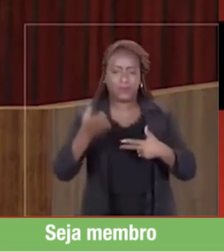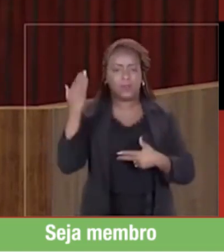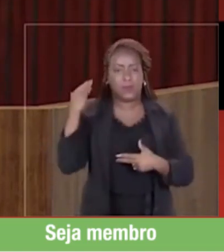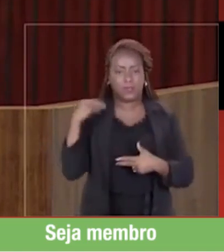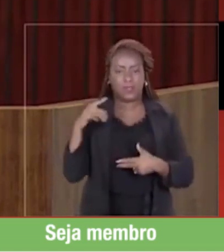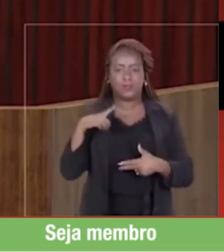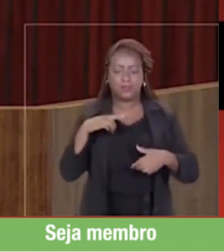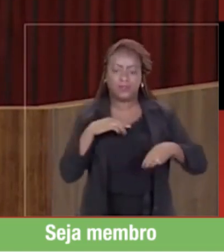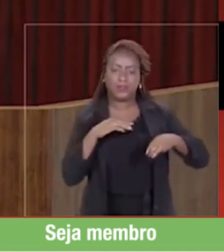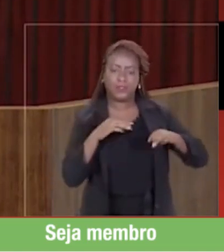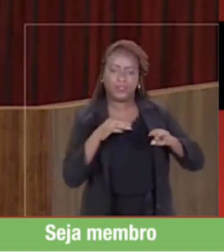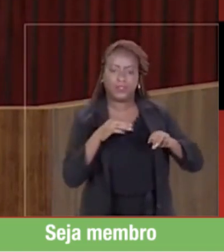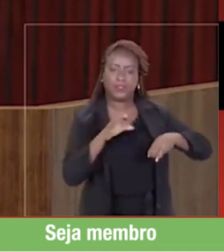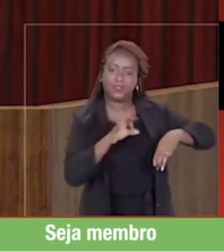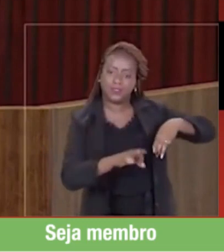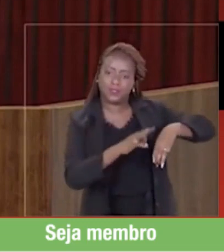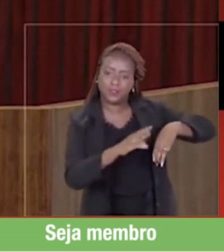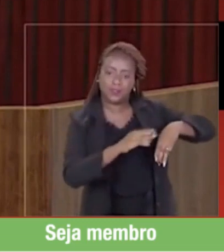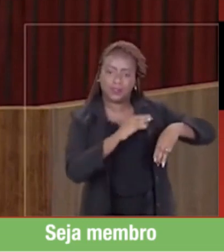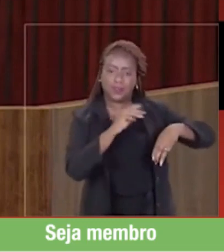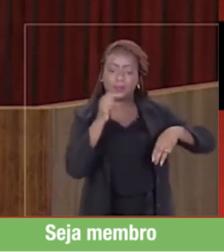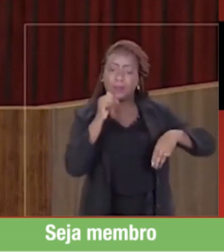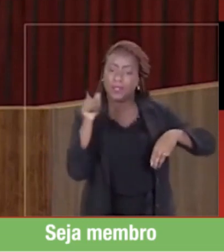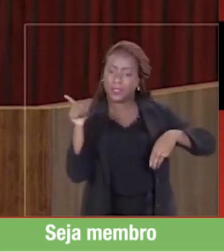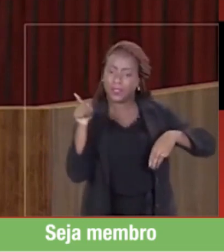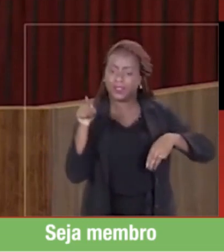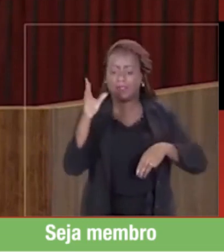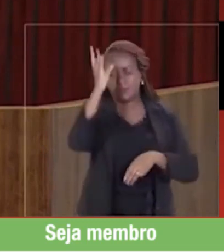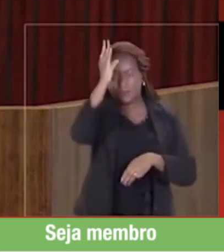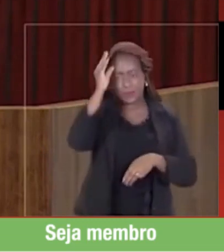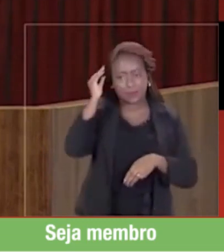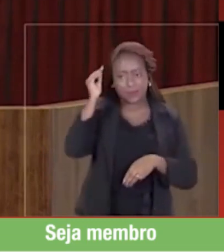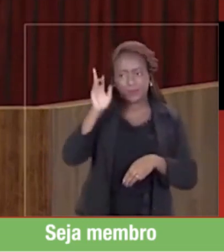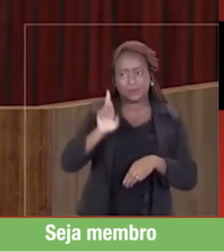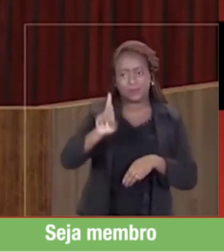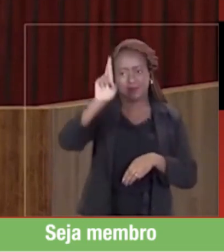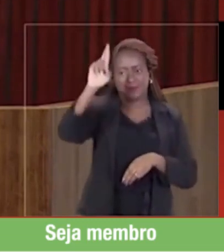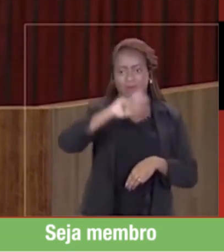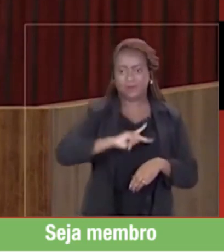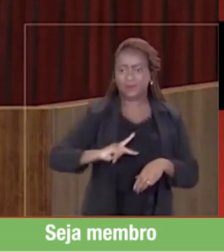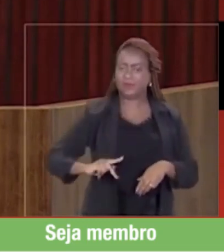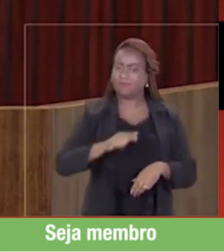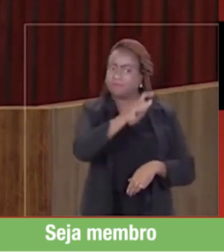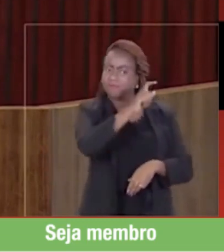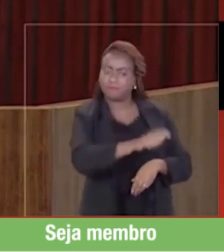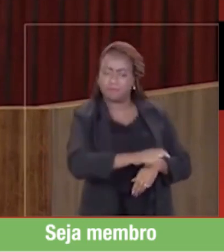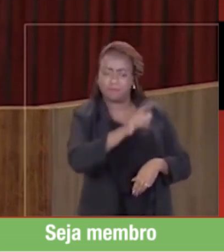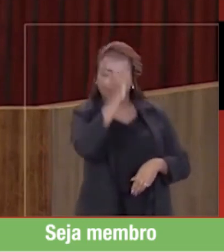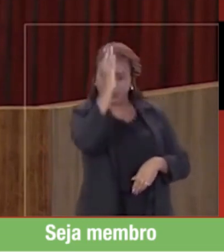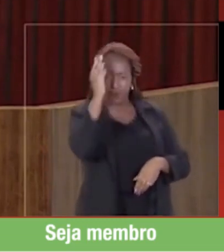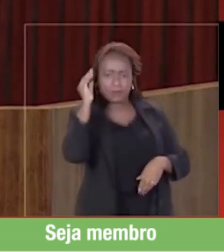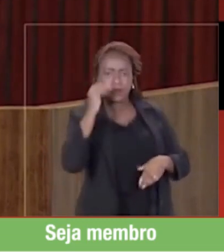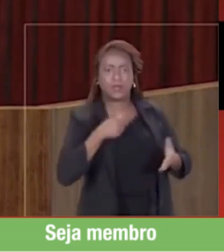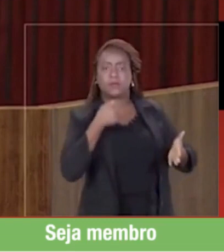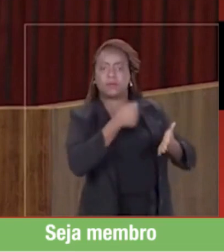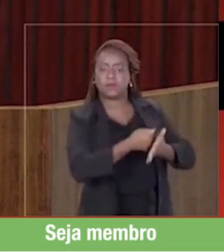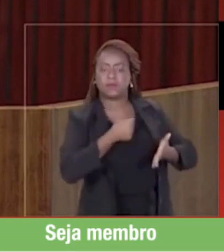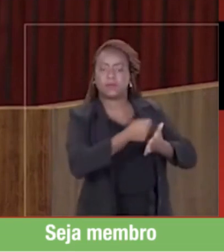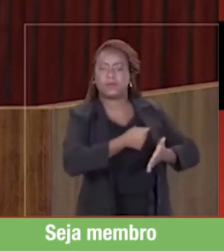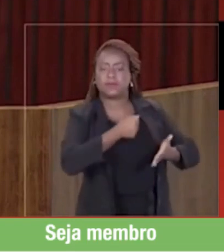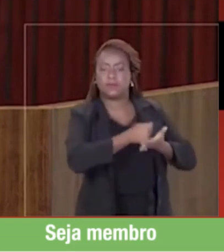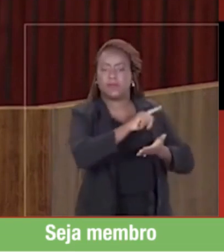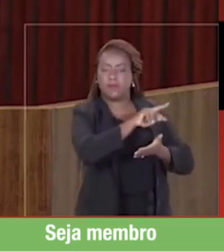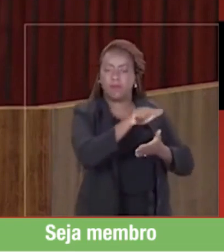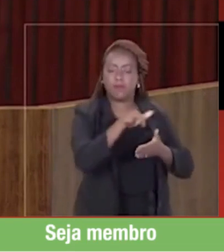pela ministra Carmen Lúcia. Esta ministra, pioneira em tantas lutas que inspiram e guia